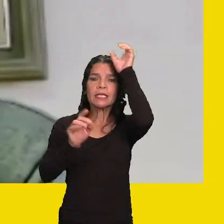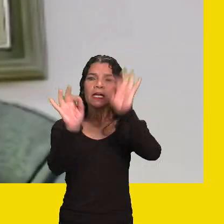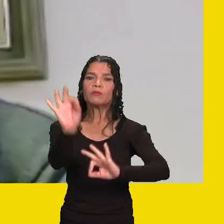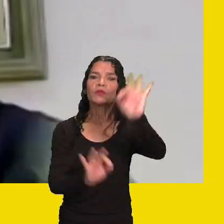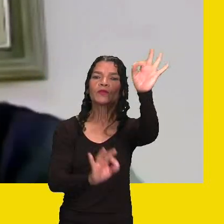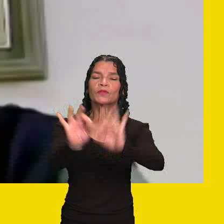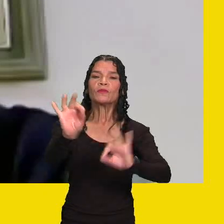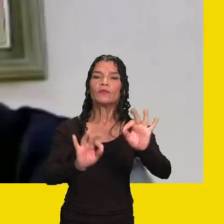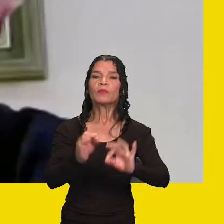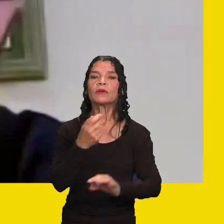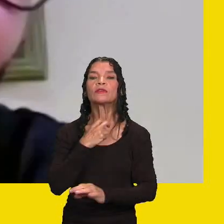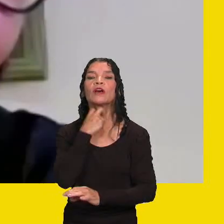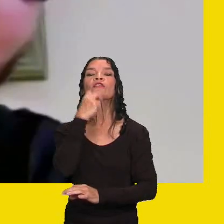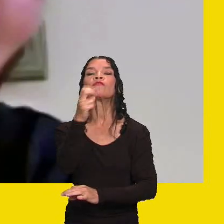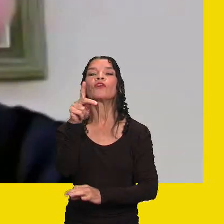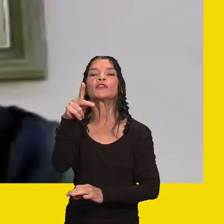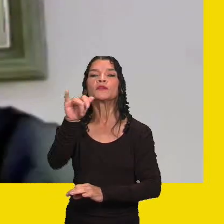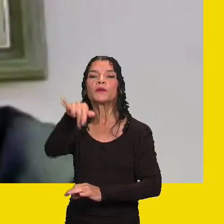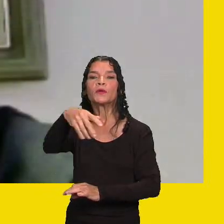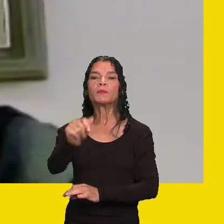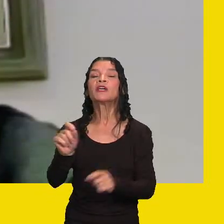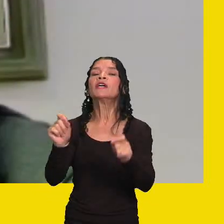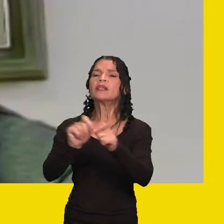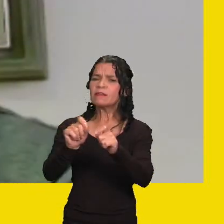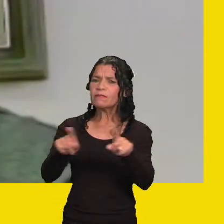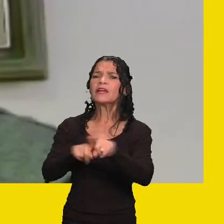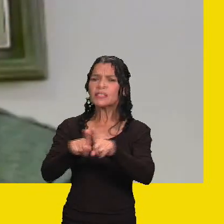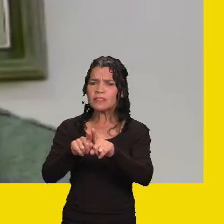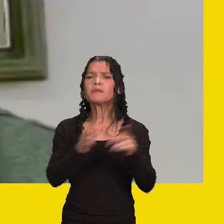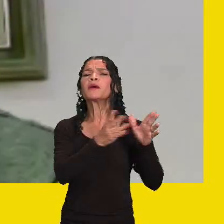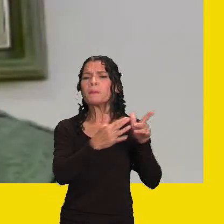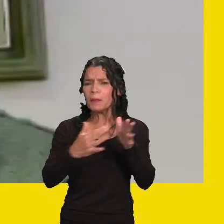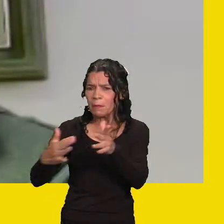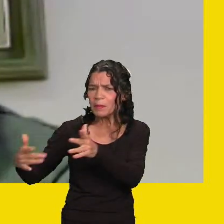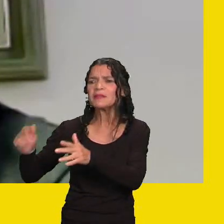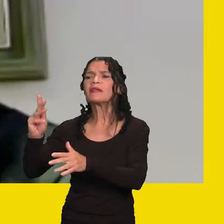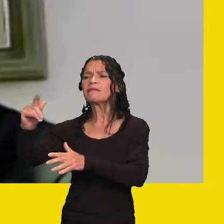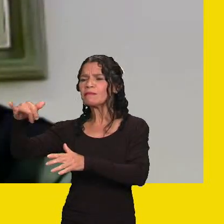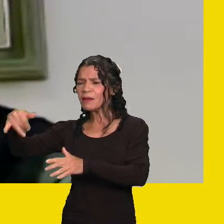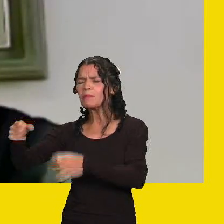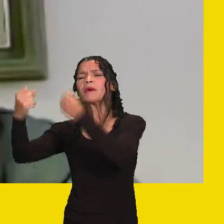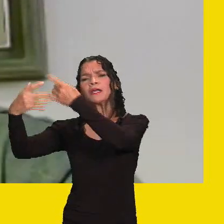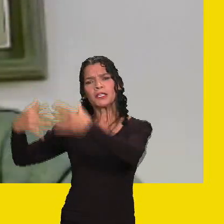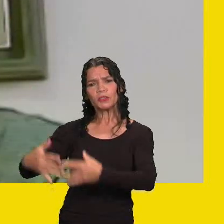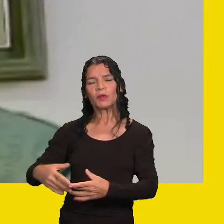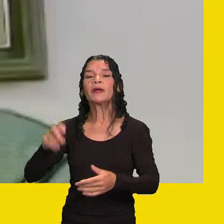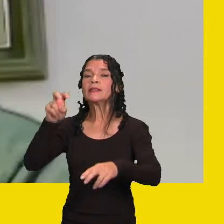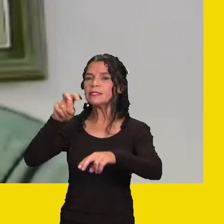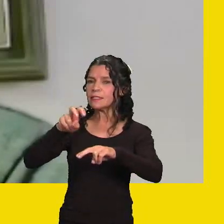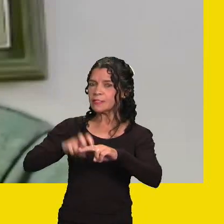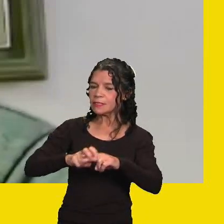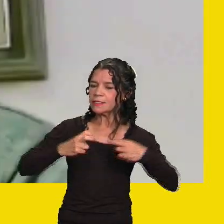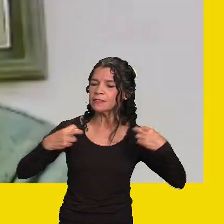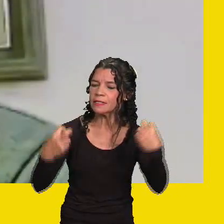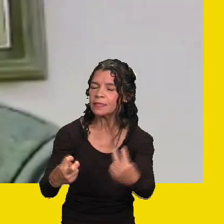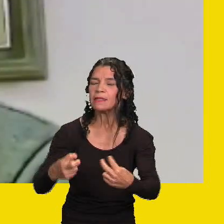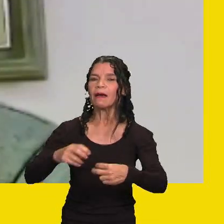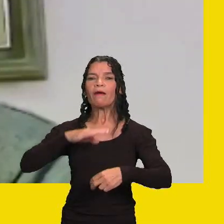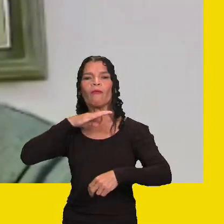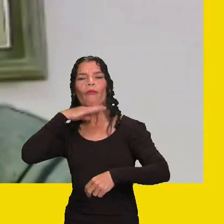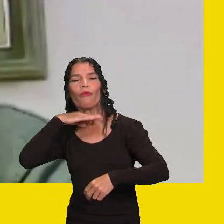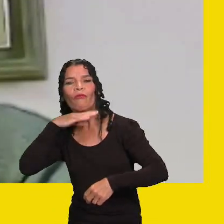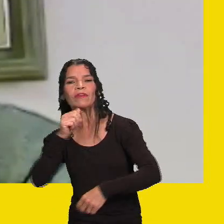Vozes do Pejo, na qual faz exatamente o mesmo processo que a Amanda colocou, que é de sentar com os estudantes,